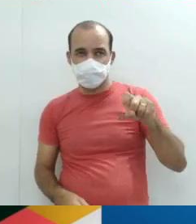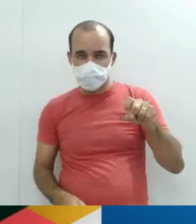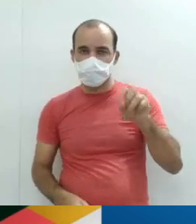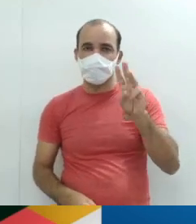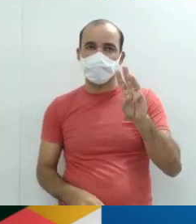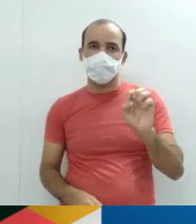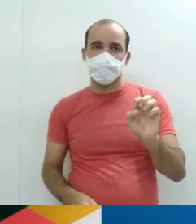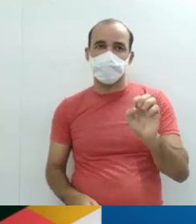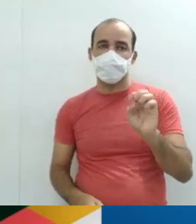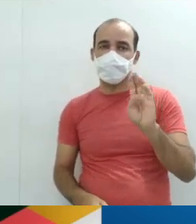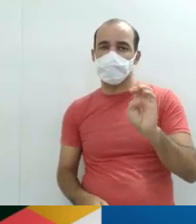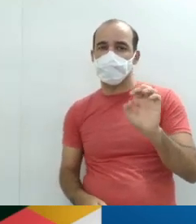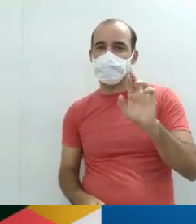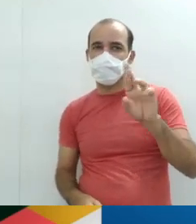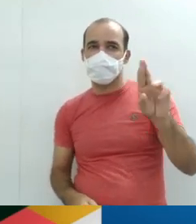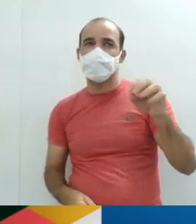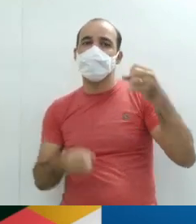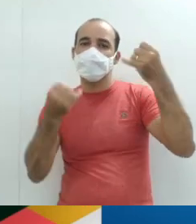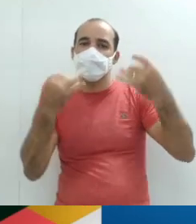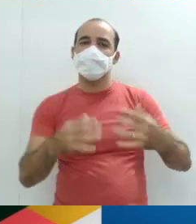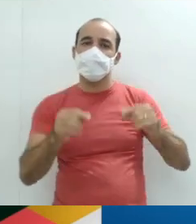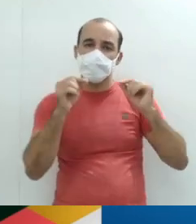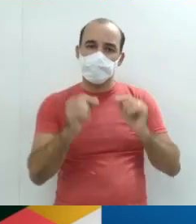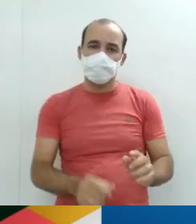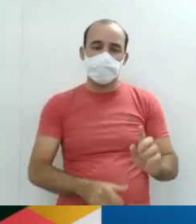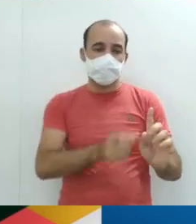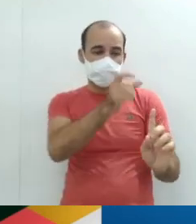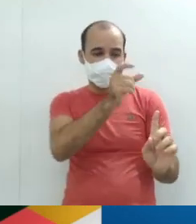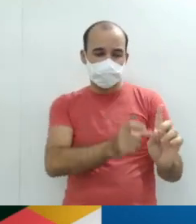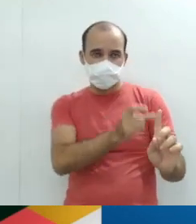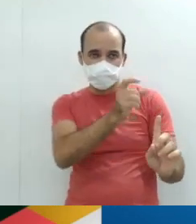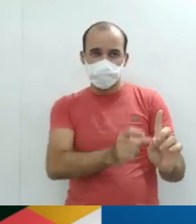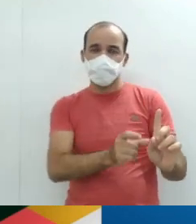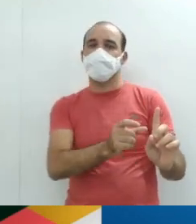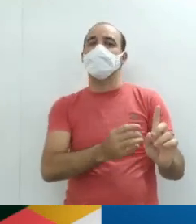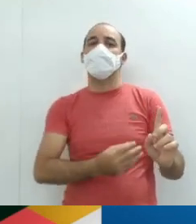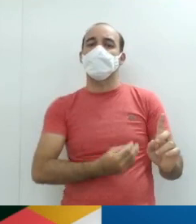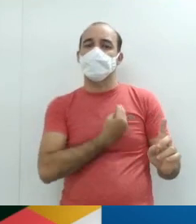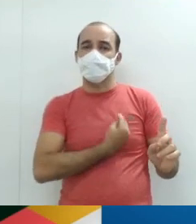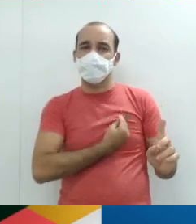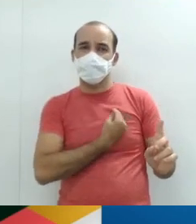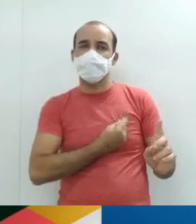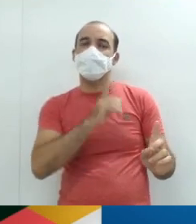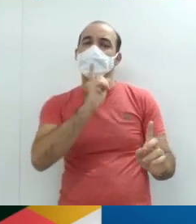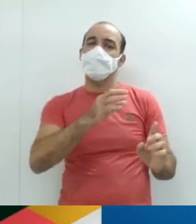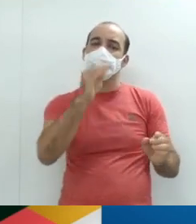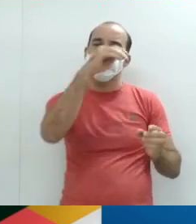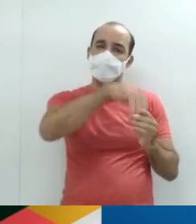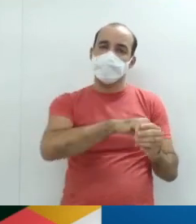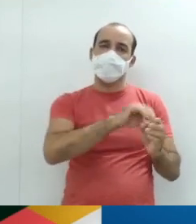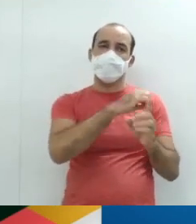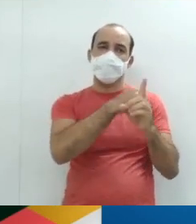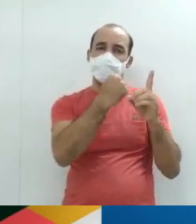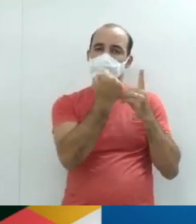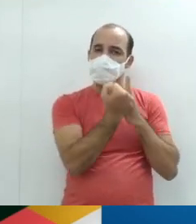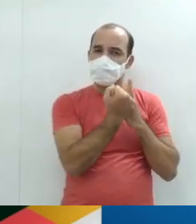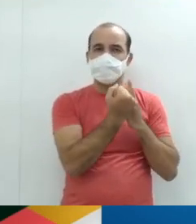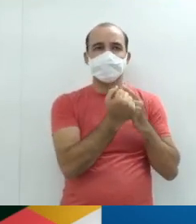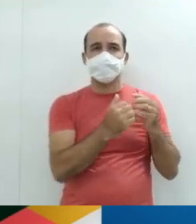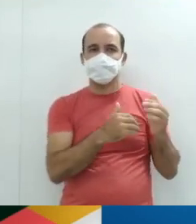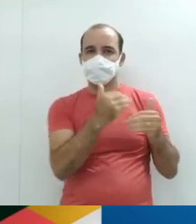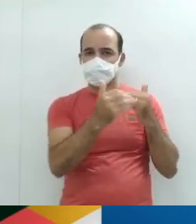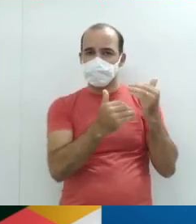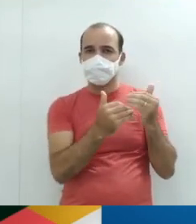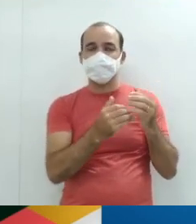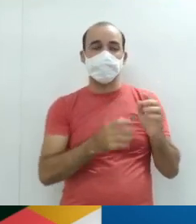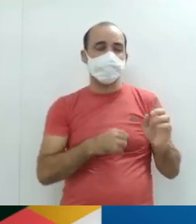indivíduos e suas ações são elementos constitutivos da sociedade. Ou seja, aquilo que eu faço,